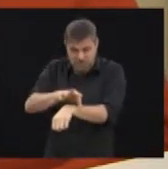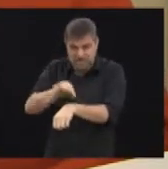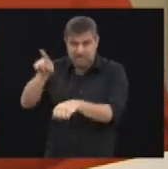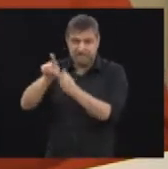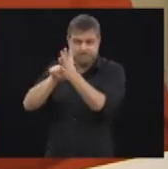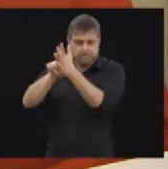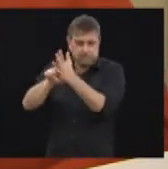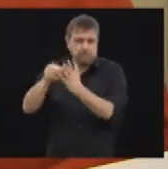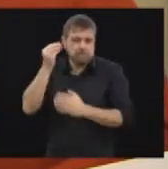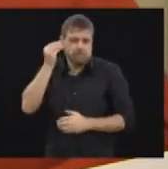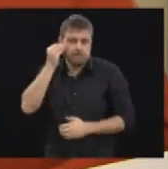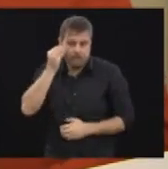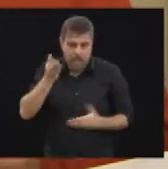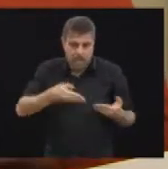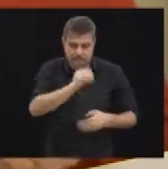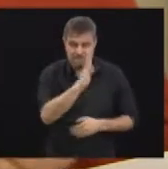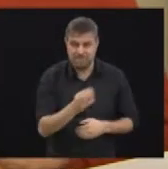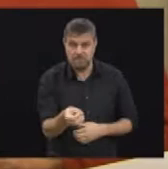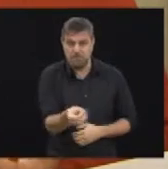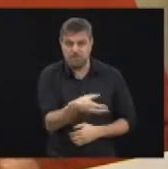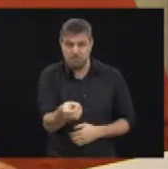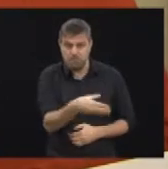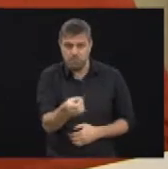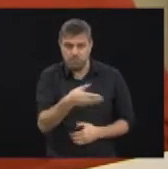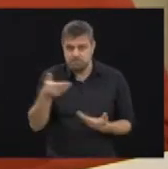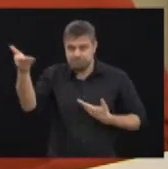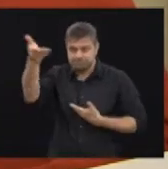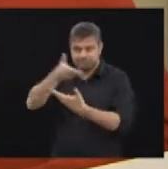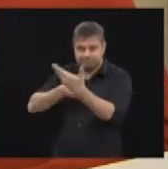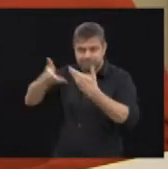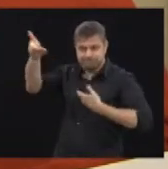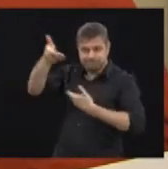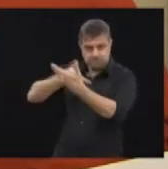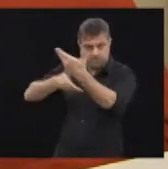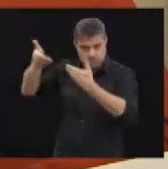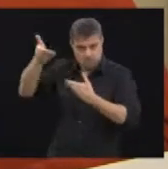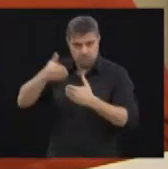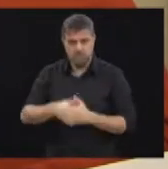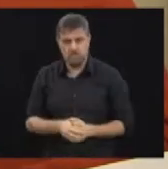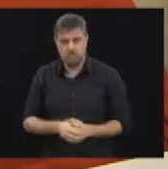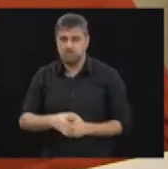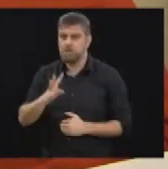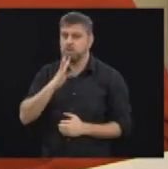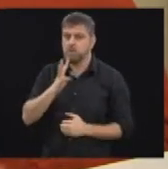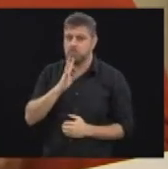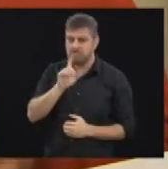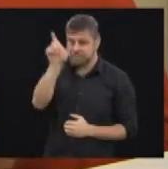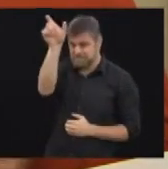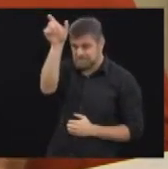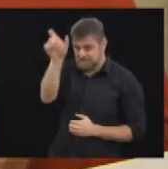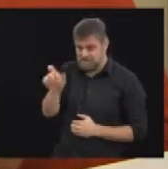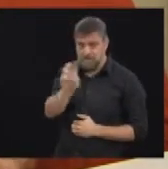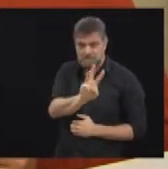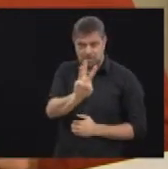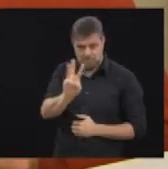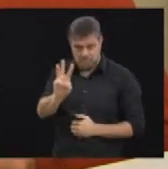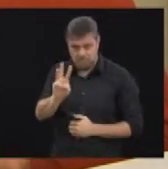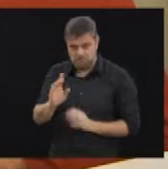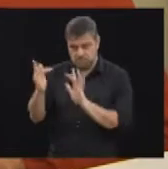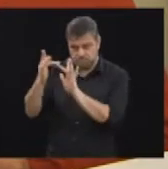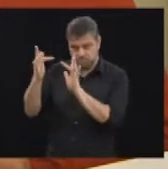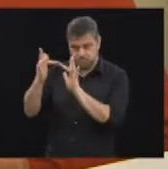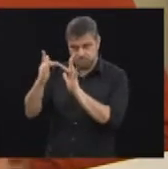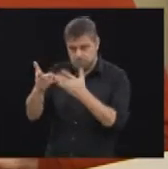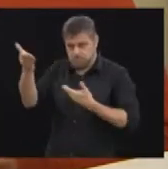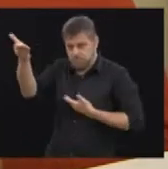eles terem tido experiências com chikungunya, a gente está tendo agora aqui no Brasil, né? Então eu conheci ele por essa